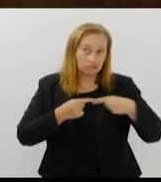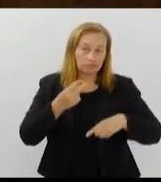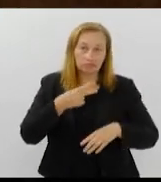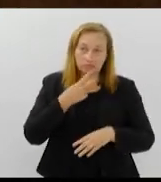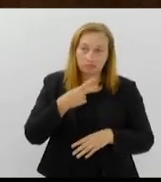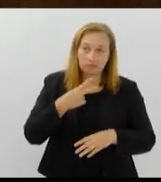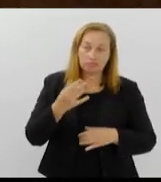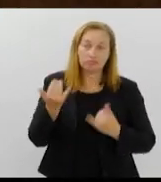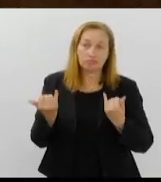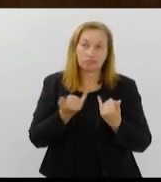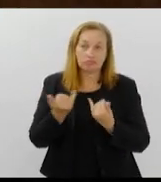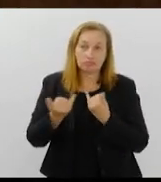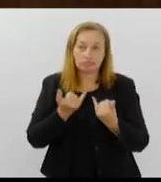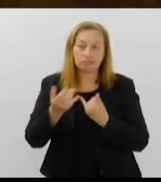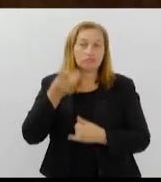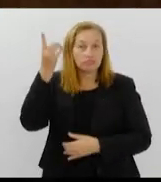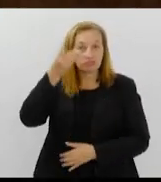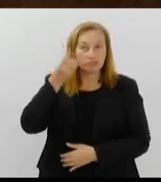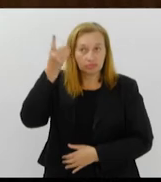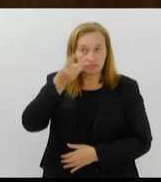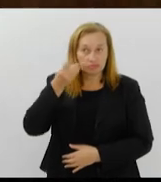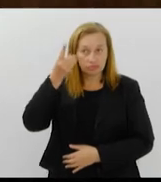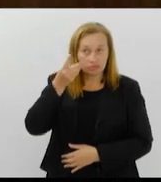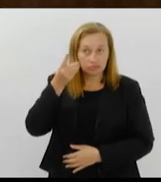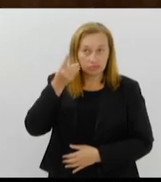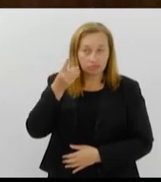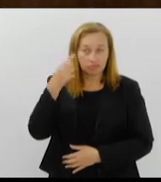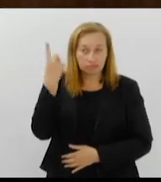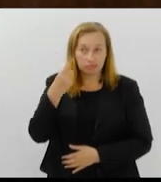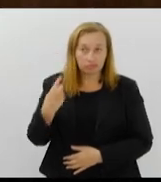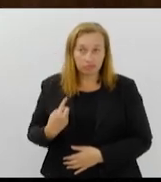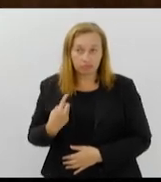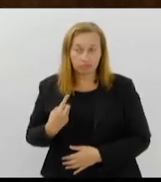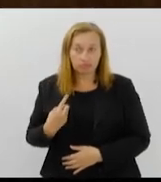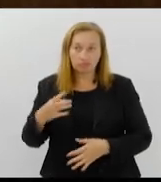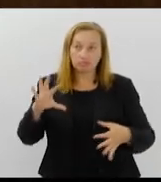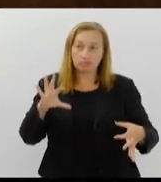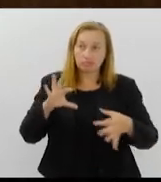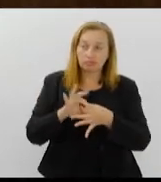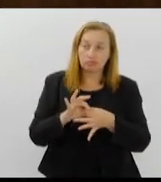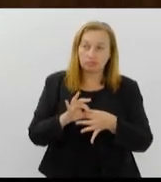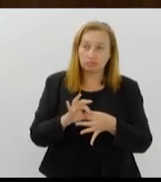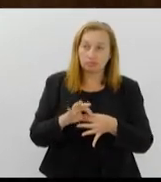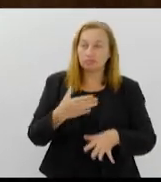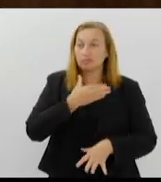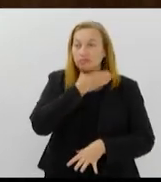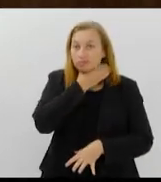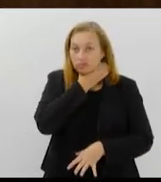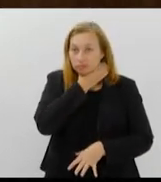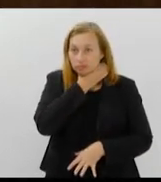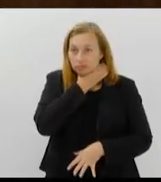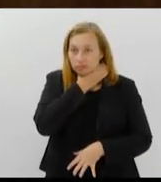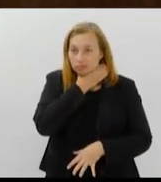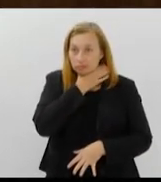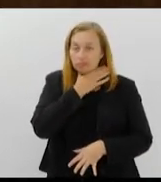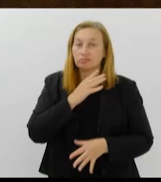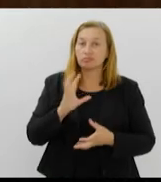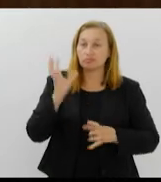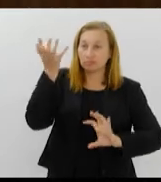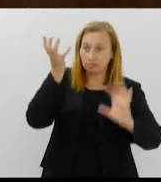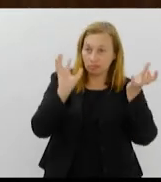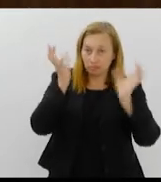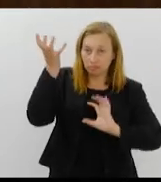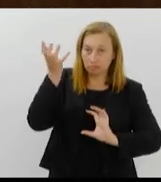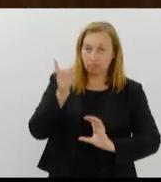inclusive, dados pela deputada Dani Monteiro, vinculada à crise ambiental e climática que nós estamos vivendo, não só